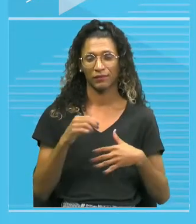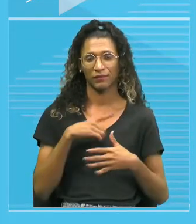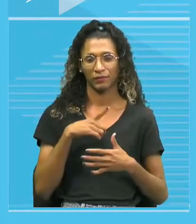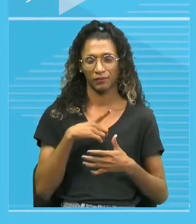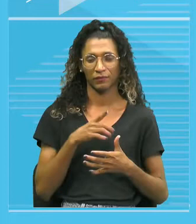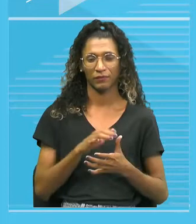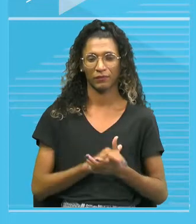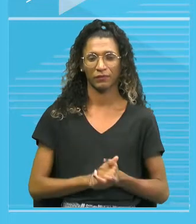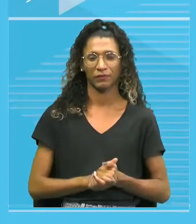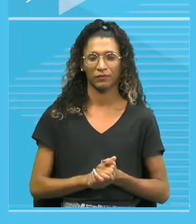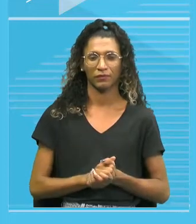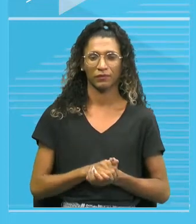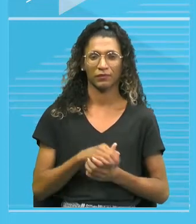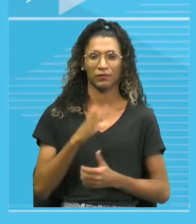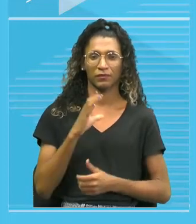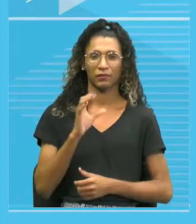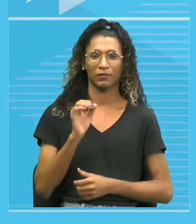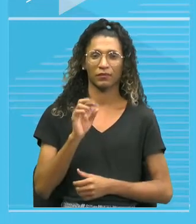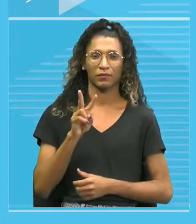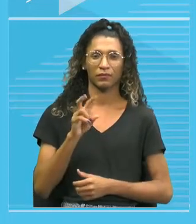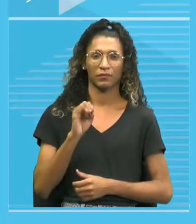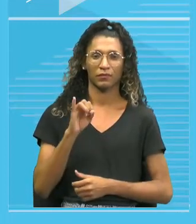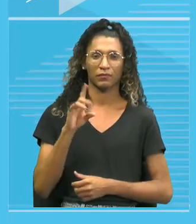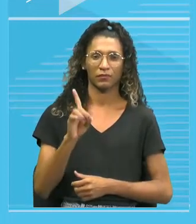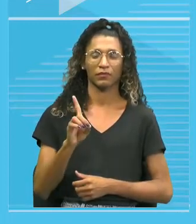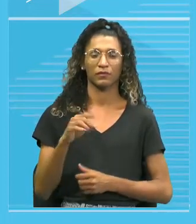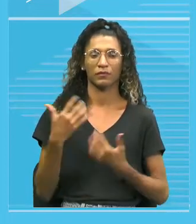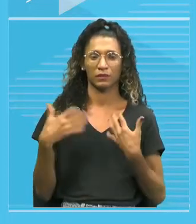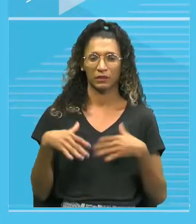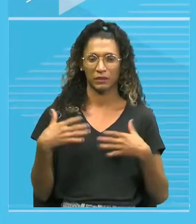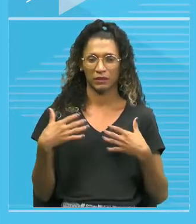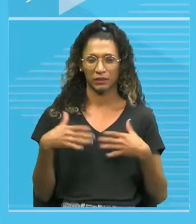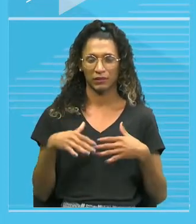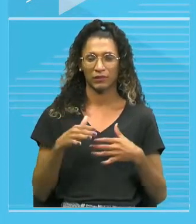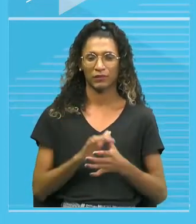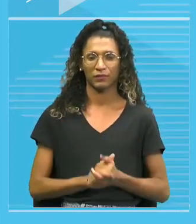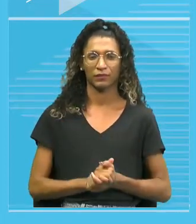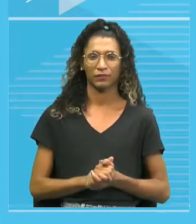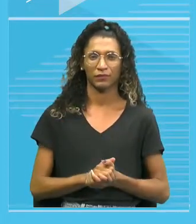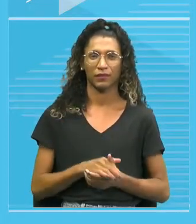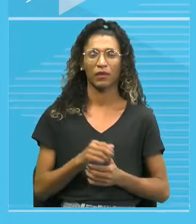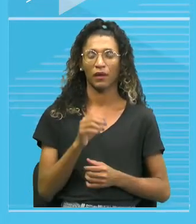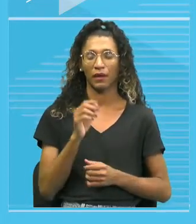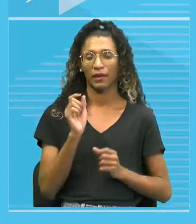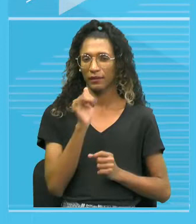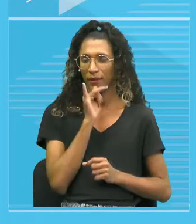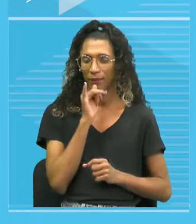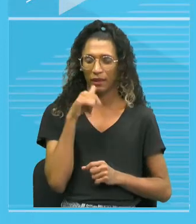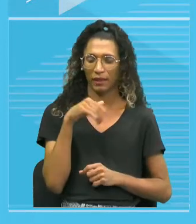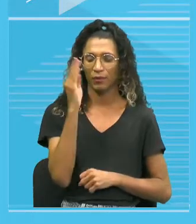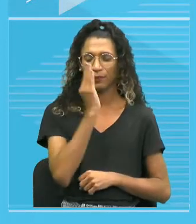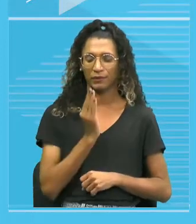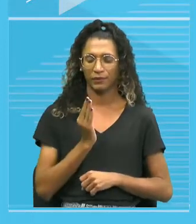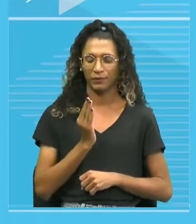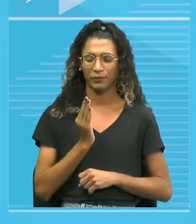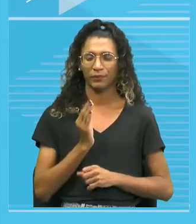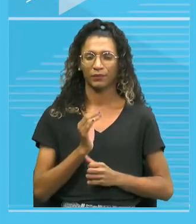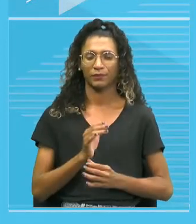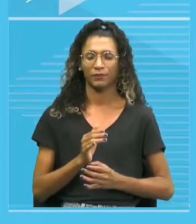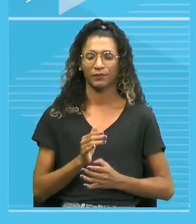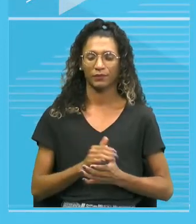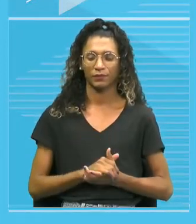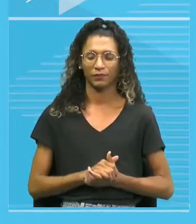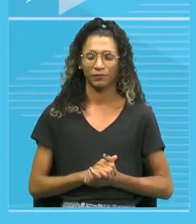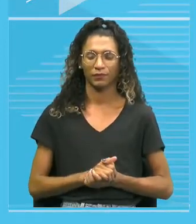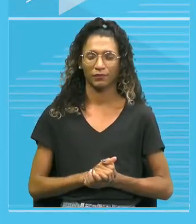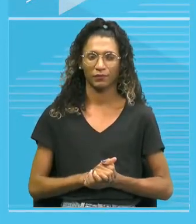tá? A Covid-19, não vou nem muito longe não, vou pegar só o Brasil mesmo. Foi muito grande. O